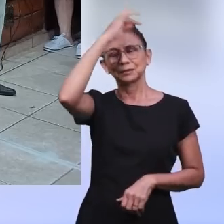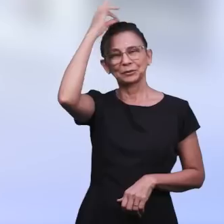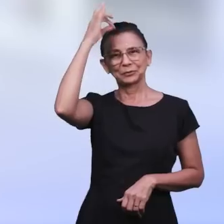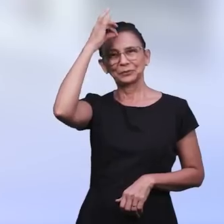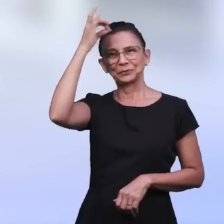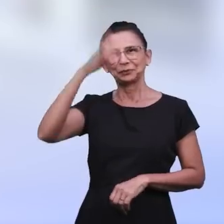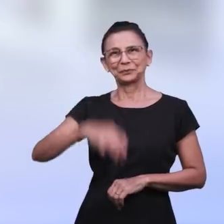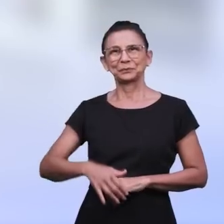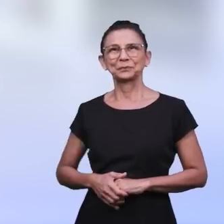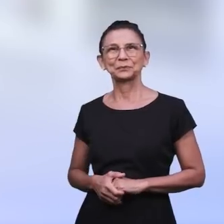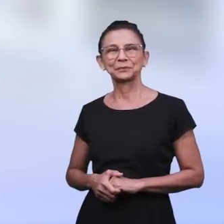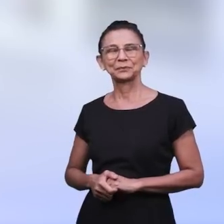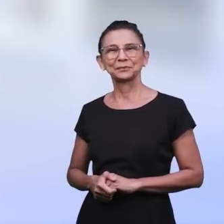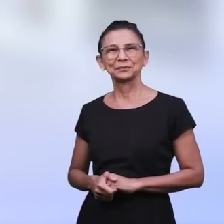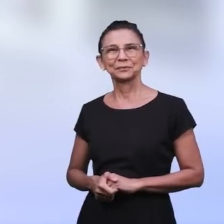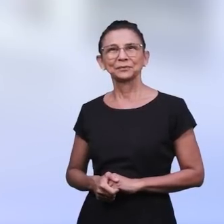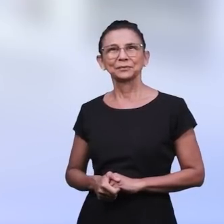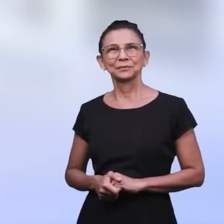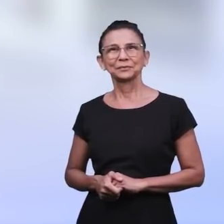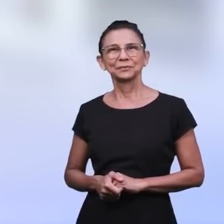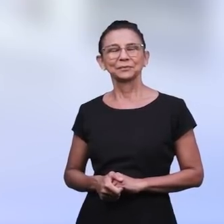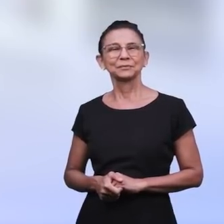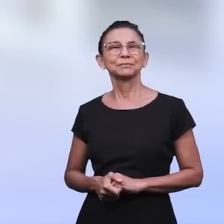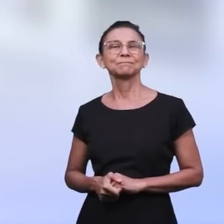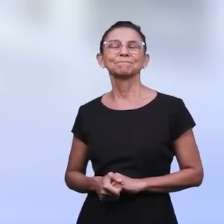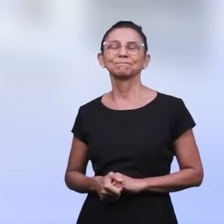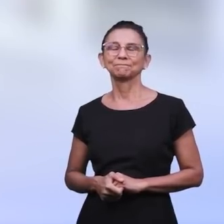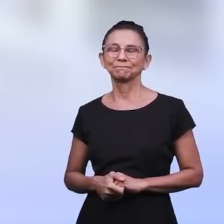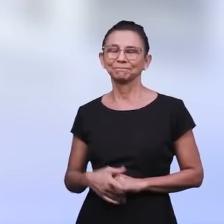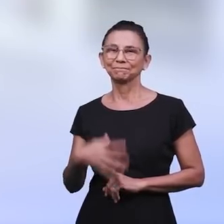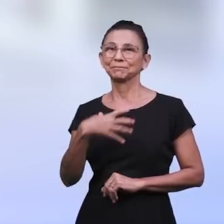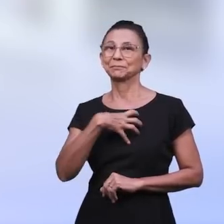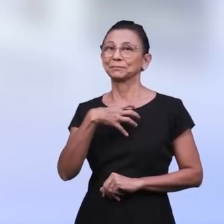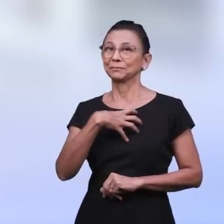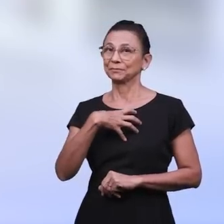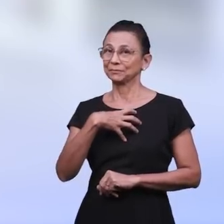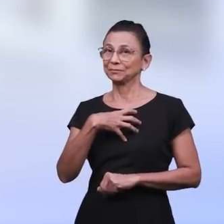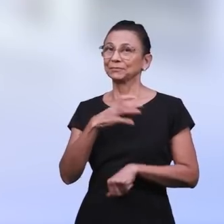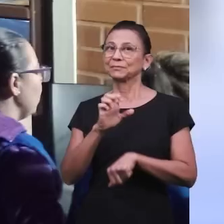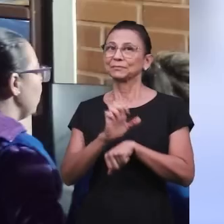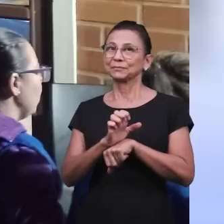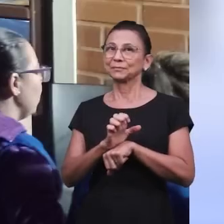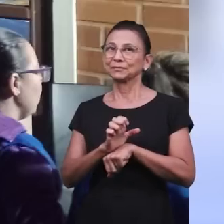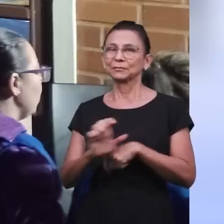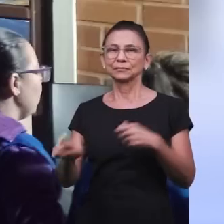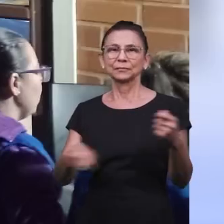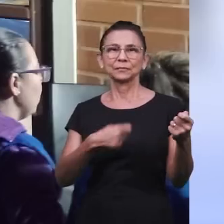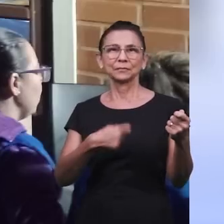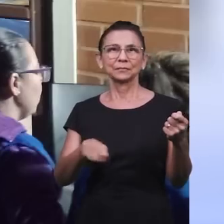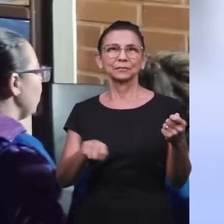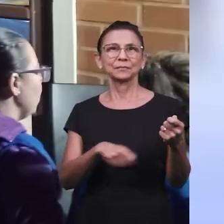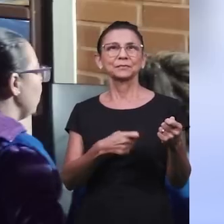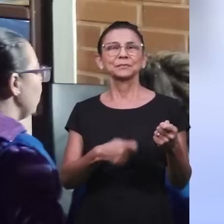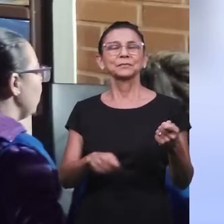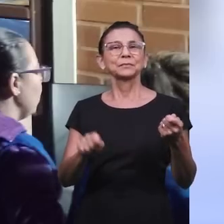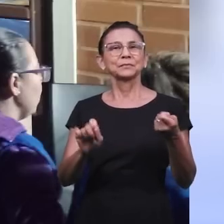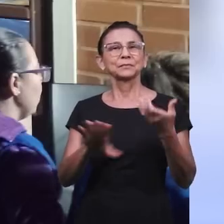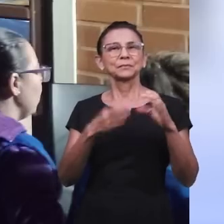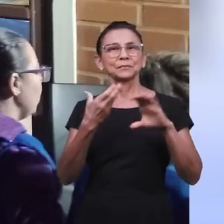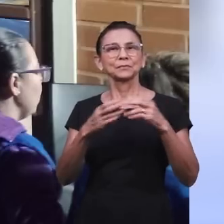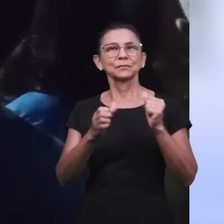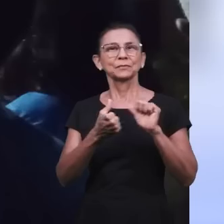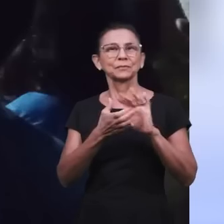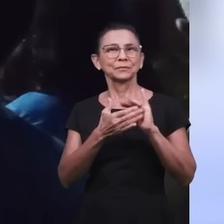Santo. Evangelização com a Igreja Cristã Maranata de Itaigara, em Salvador, Bahia. Serenatas da Igreja Cristã